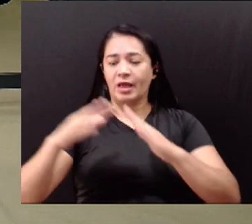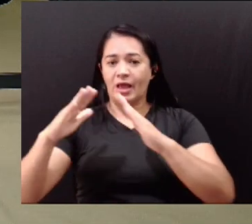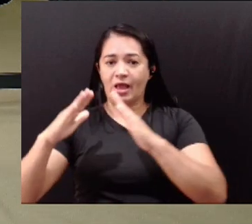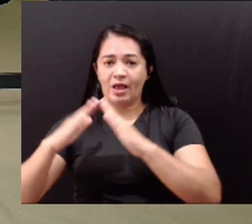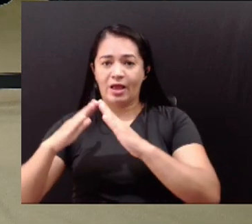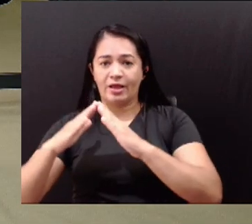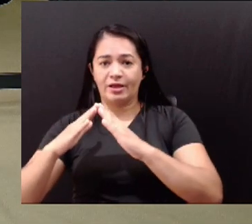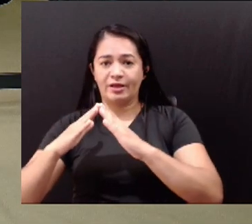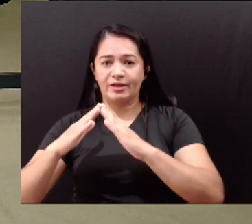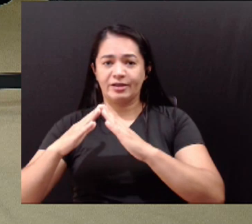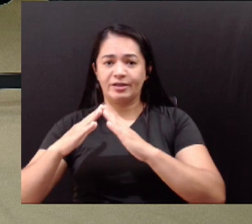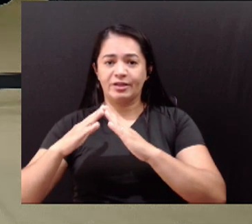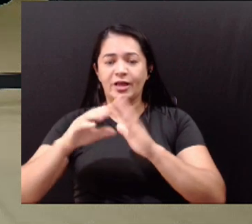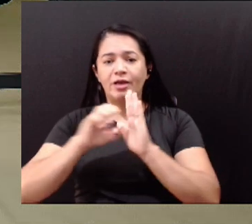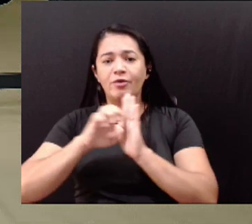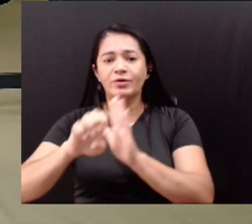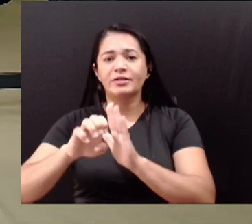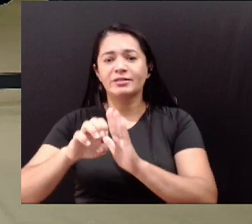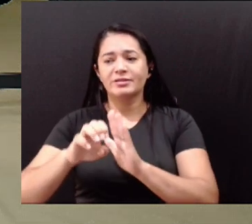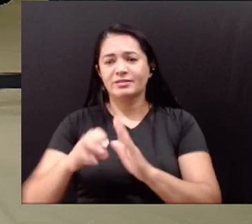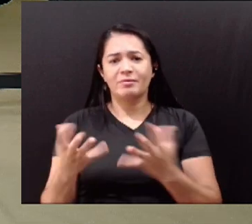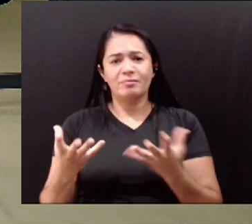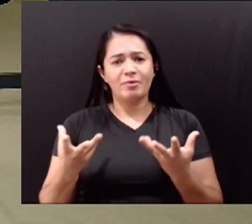seguido, gente. Isso é maravilhoso, você poder